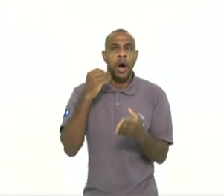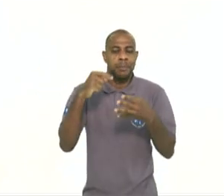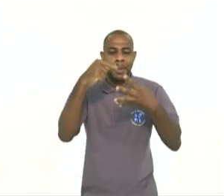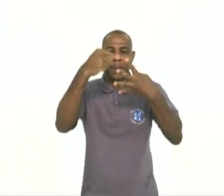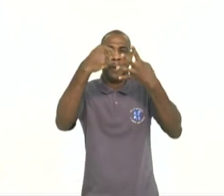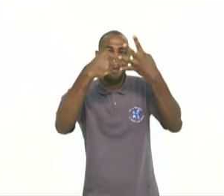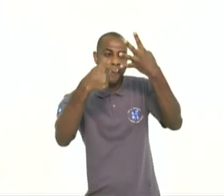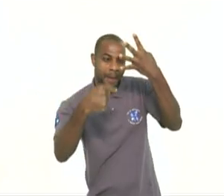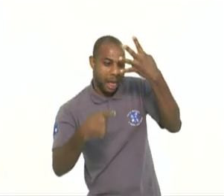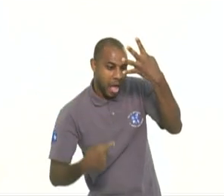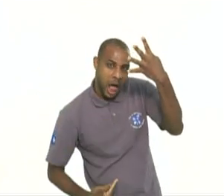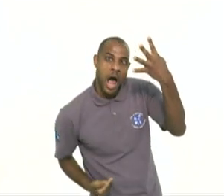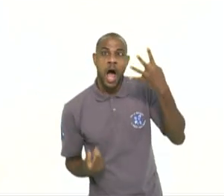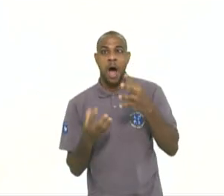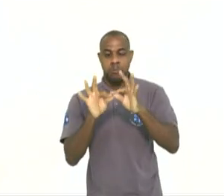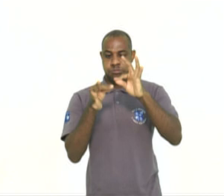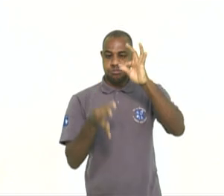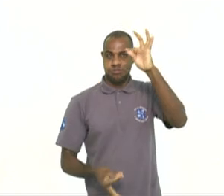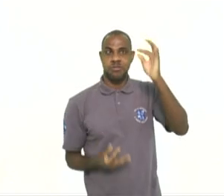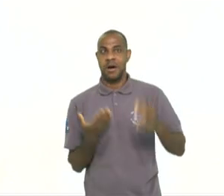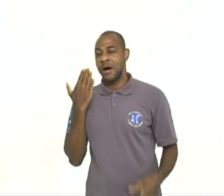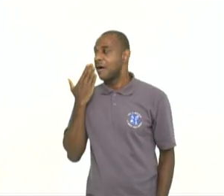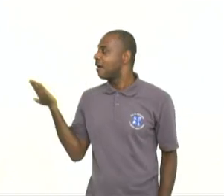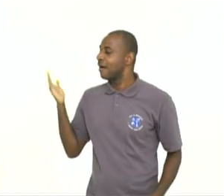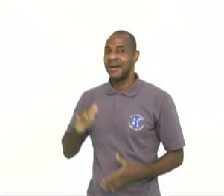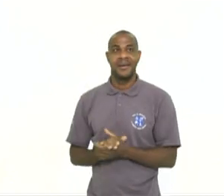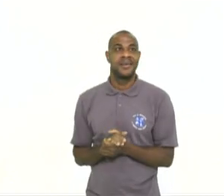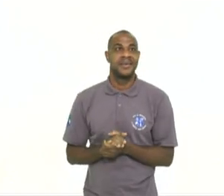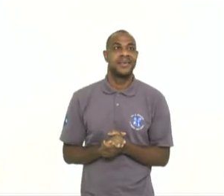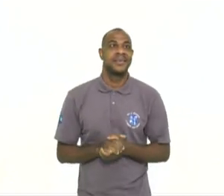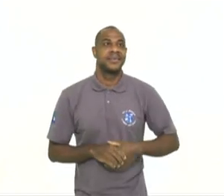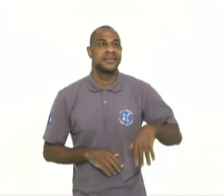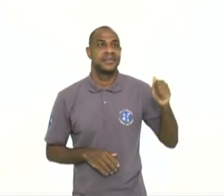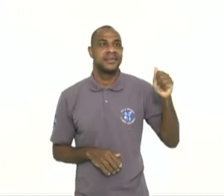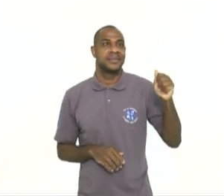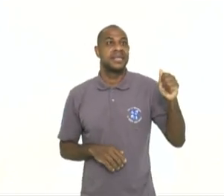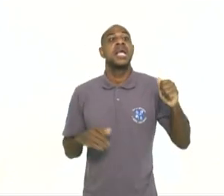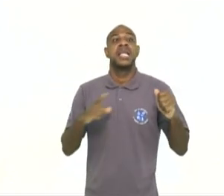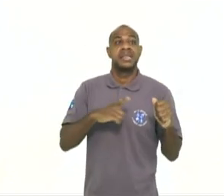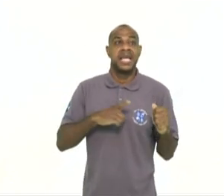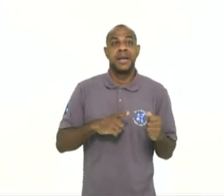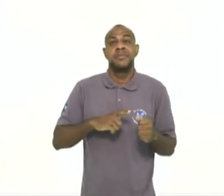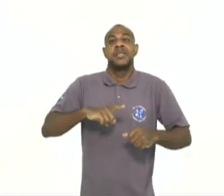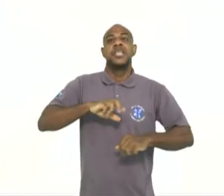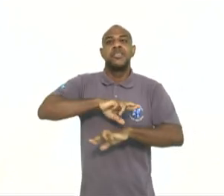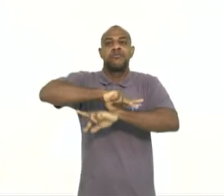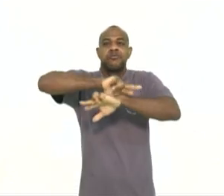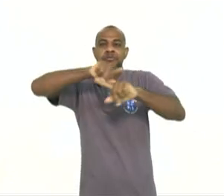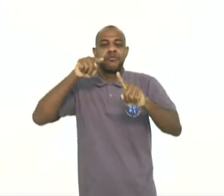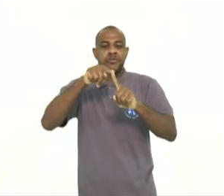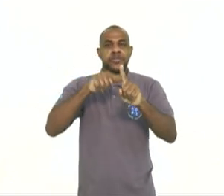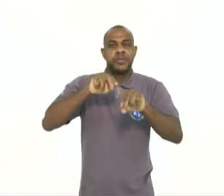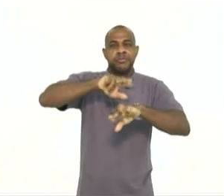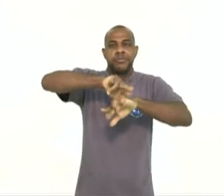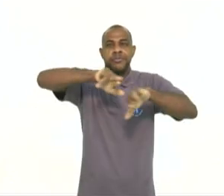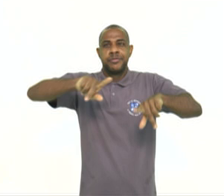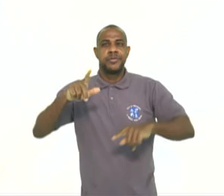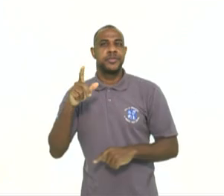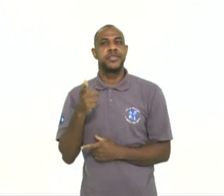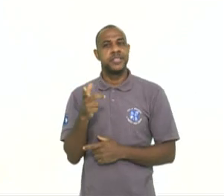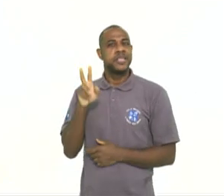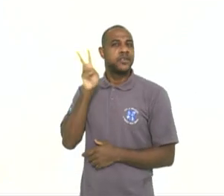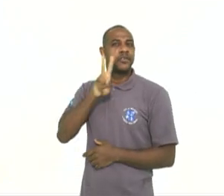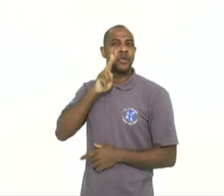quanto que já tem aqui só verdade longe assim ó vamos ver com a Prof Então existe tipos diferentes de histórias em